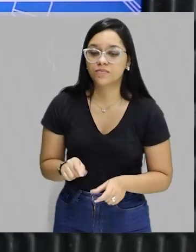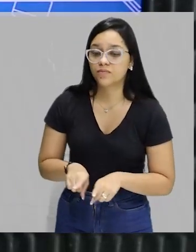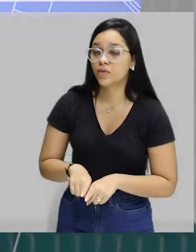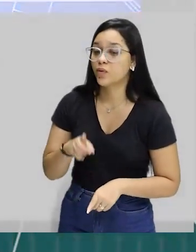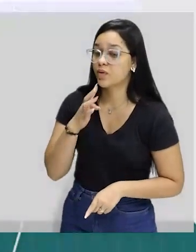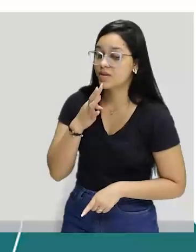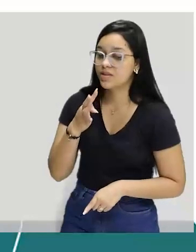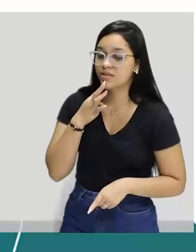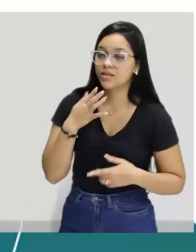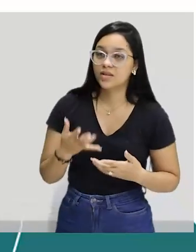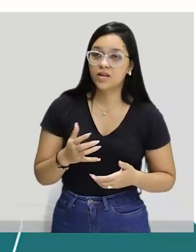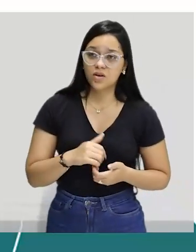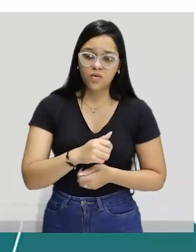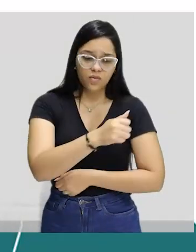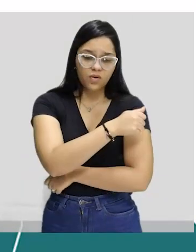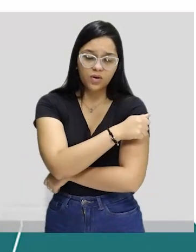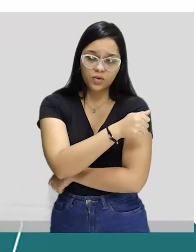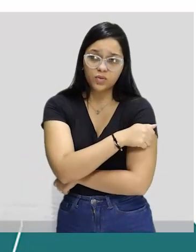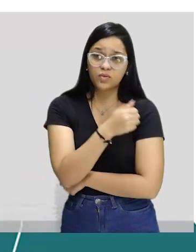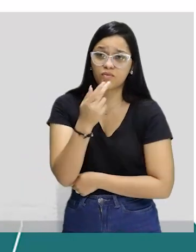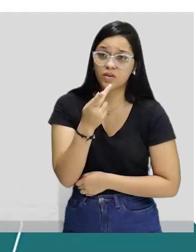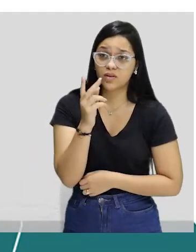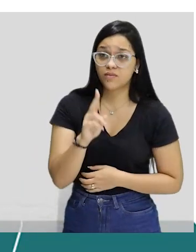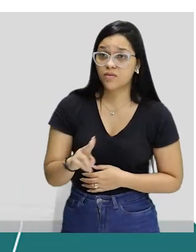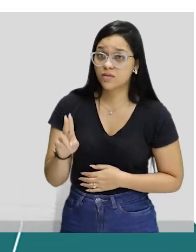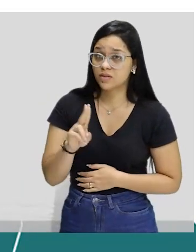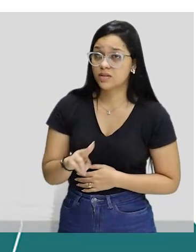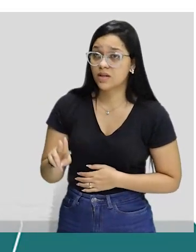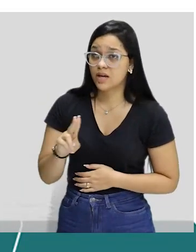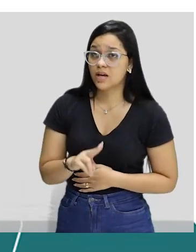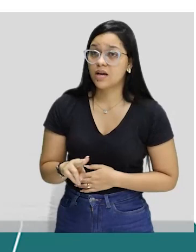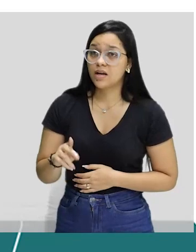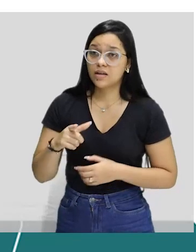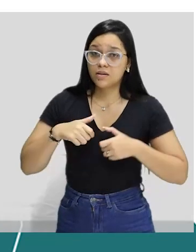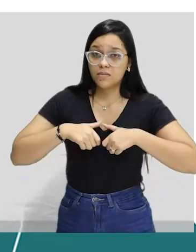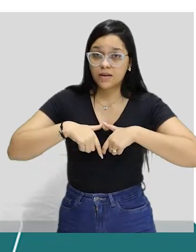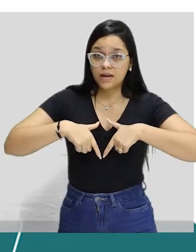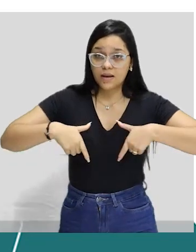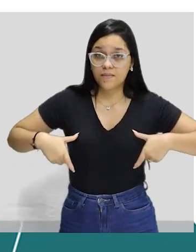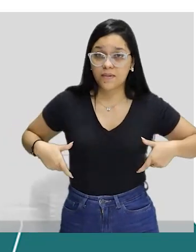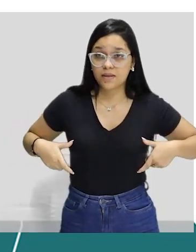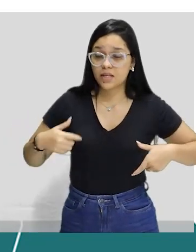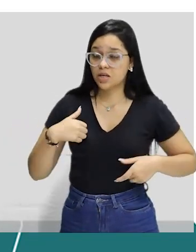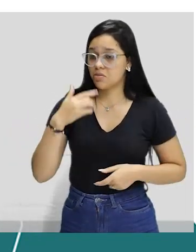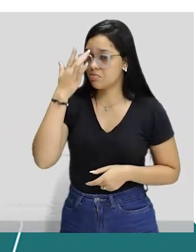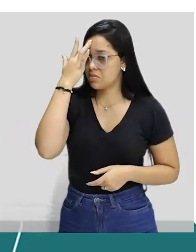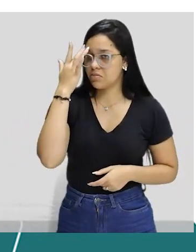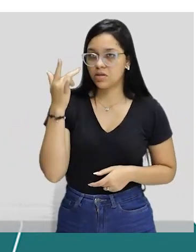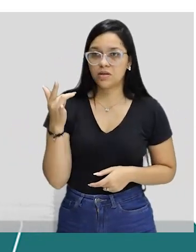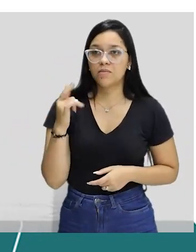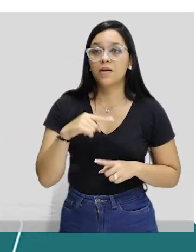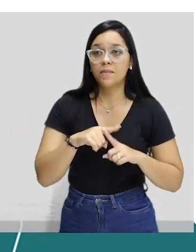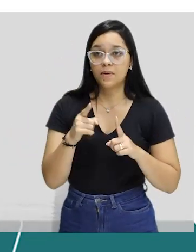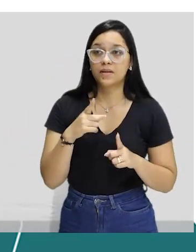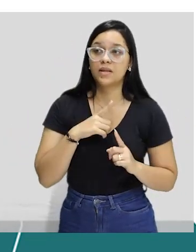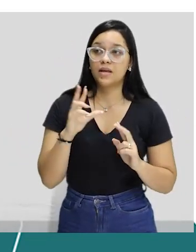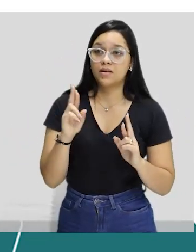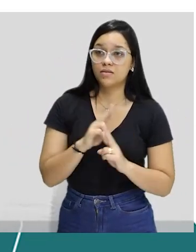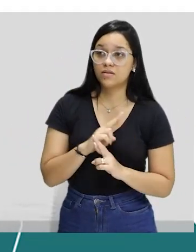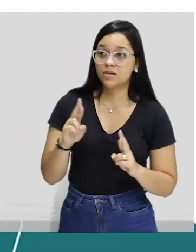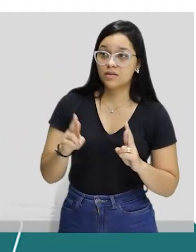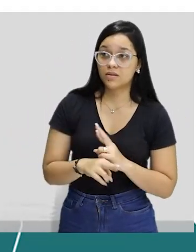mais conhecidas, um aluno meu recentemente disse que foi utilizado numa série, na camisa de alguém da série, eu não sabia, mas ele fez a